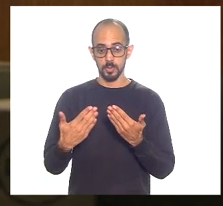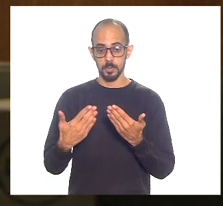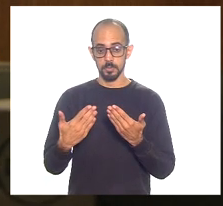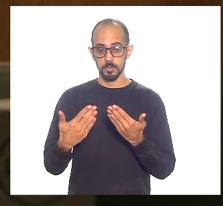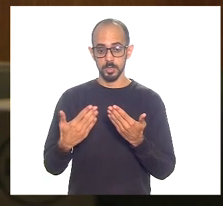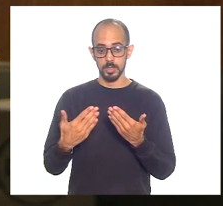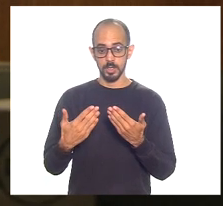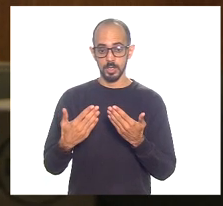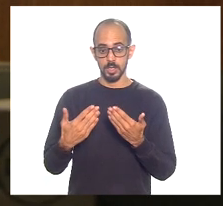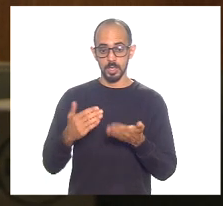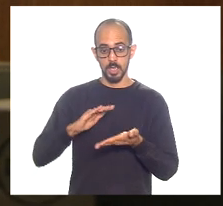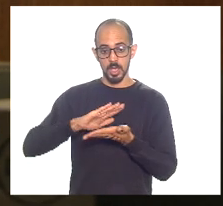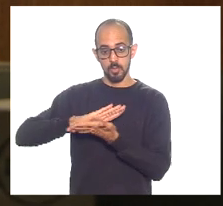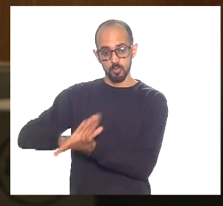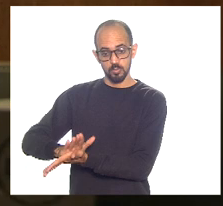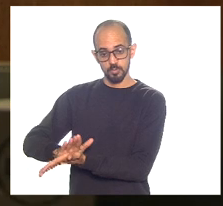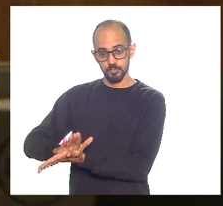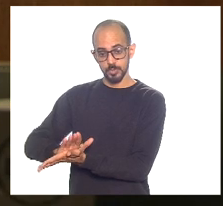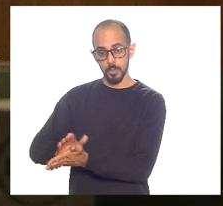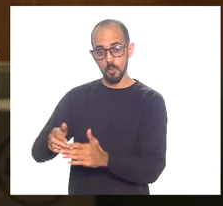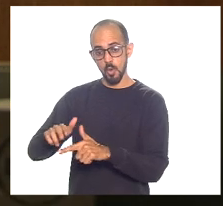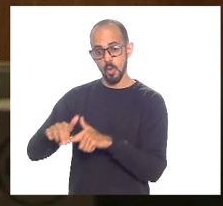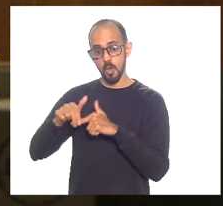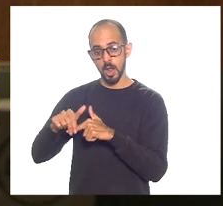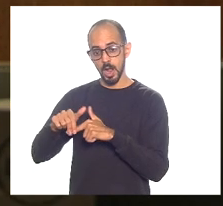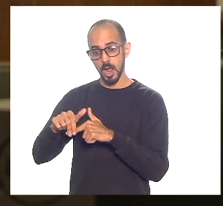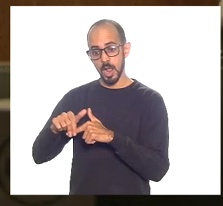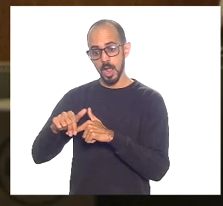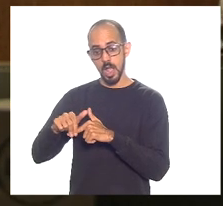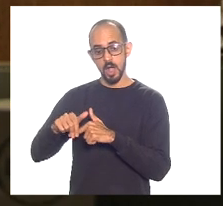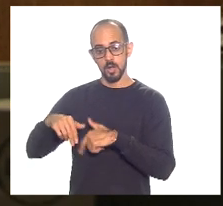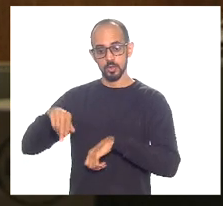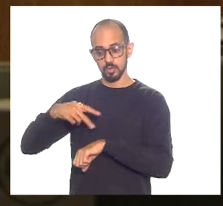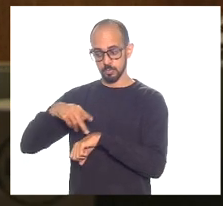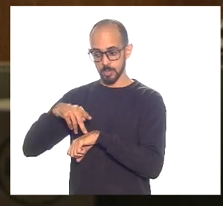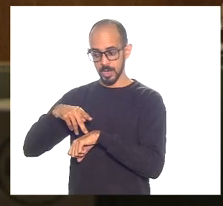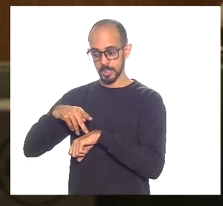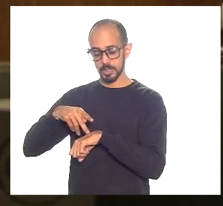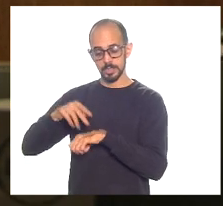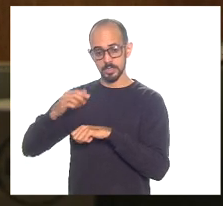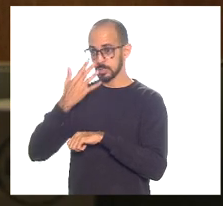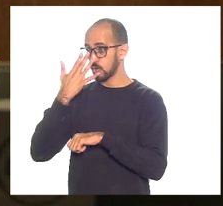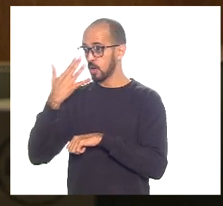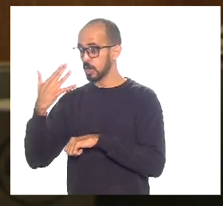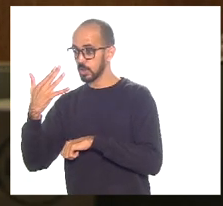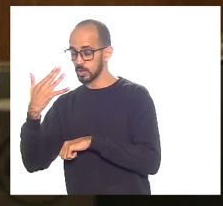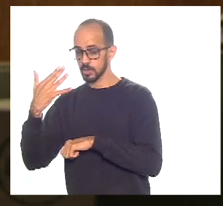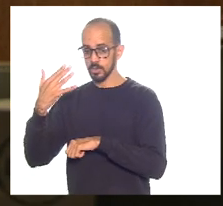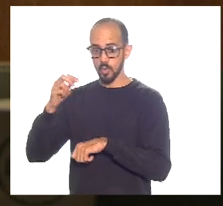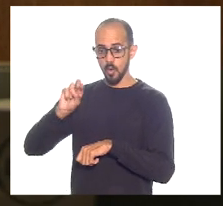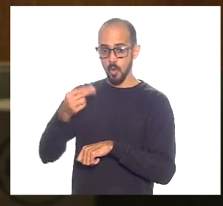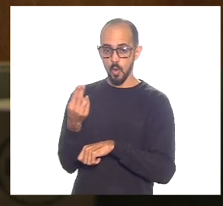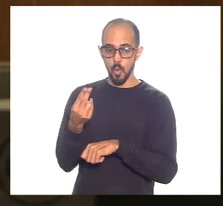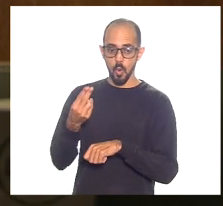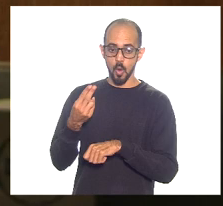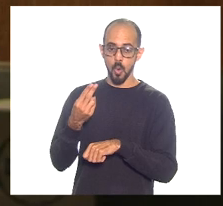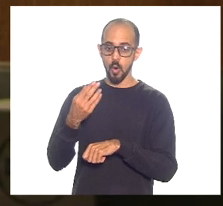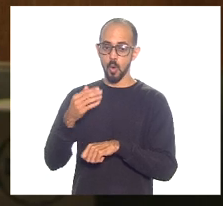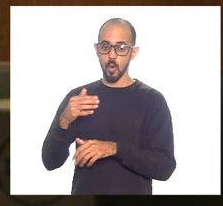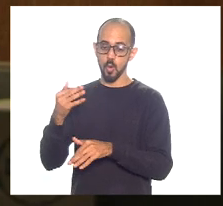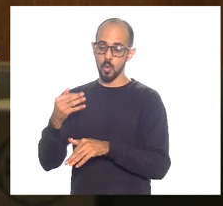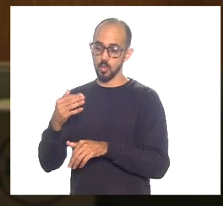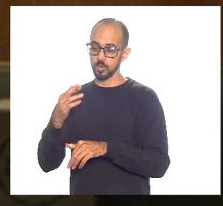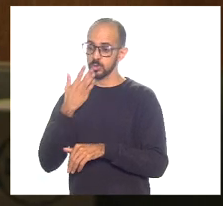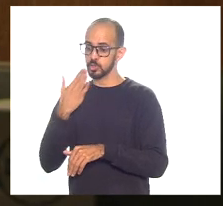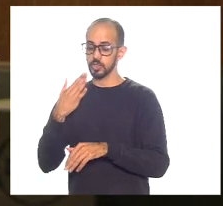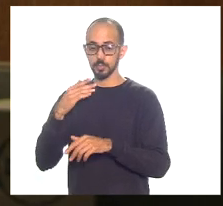indivíduos ou grupo em razão de sua etnia, raça, cor, orientação sexual identidade de gênero ou por intolerância